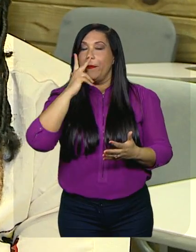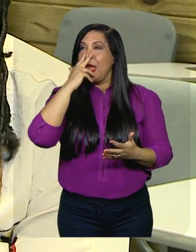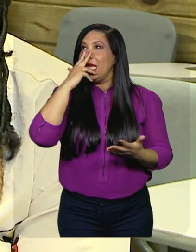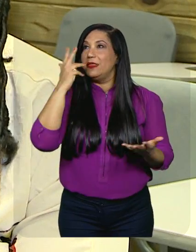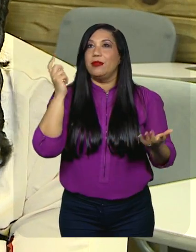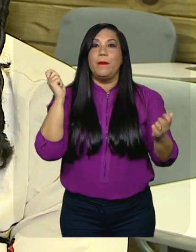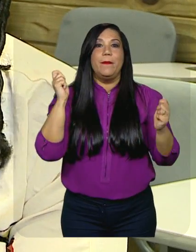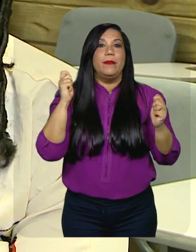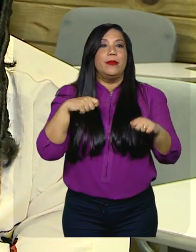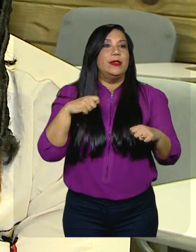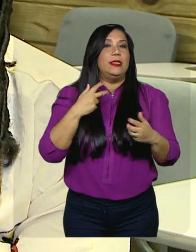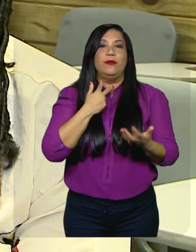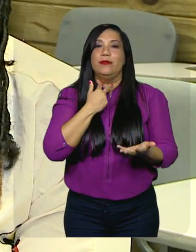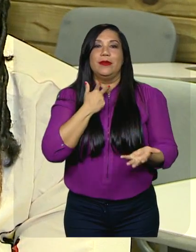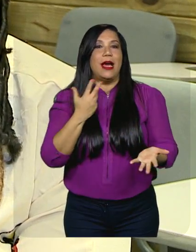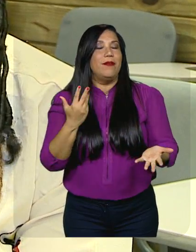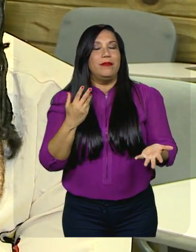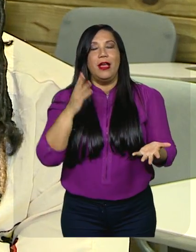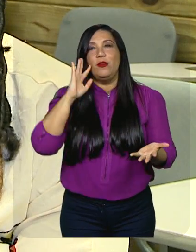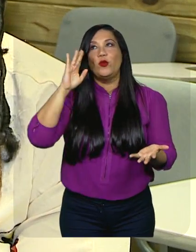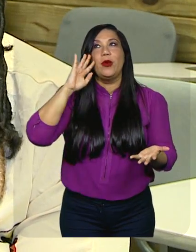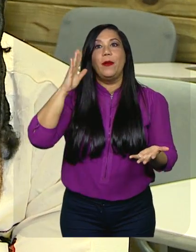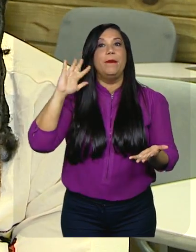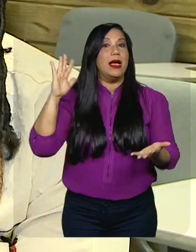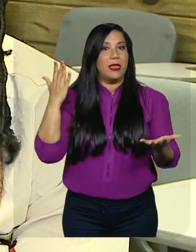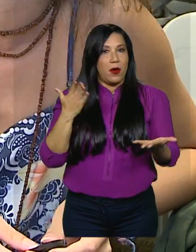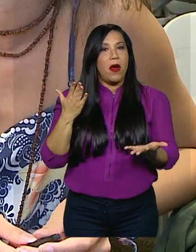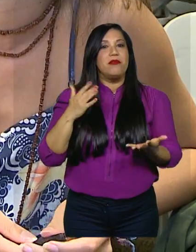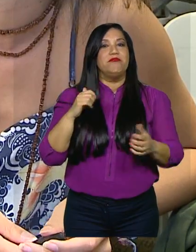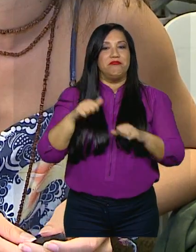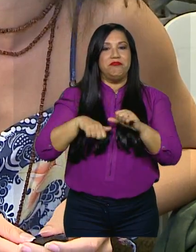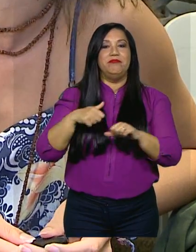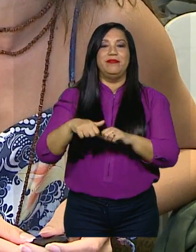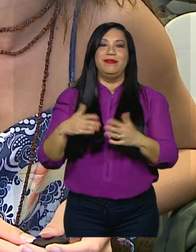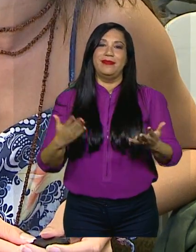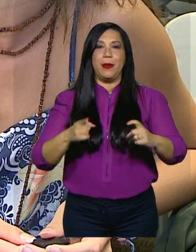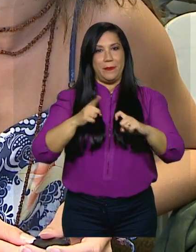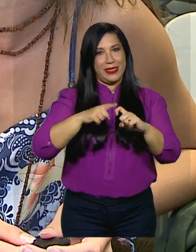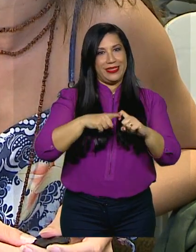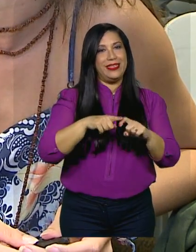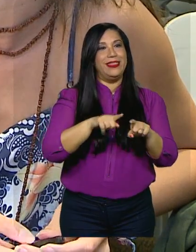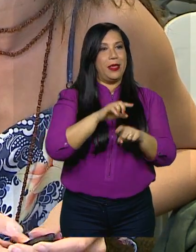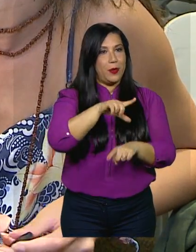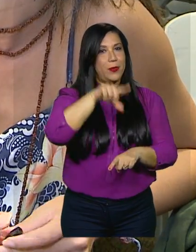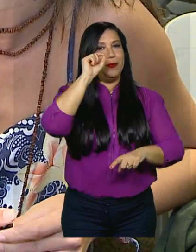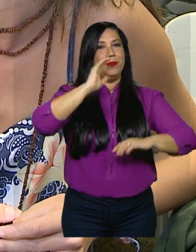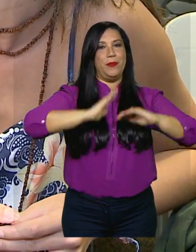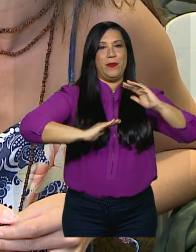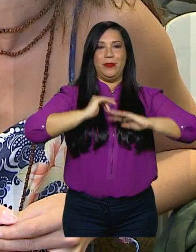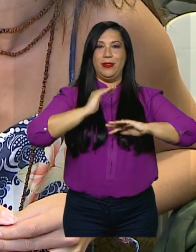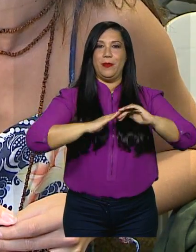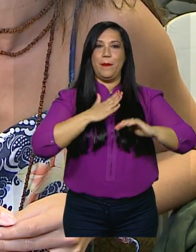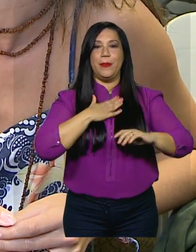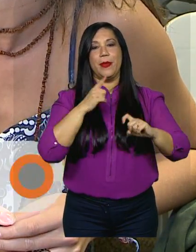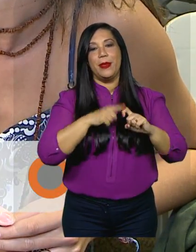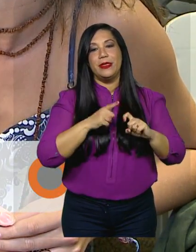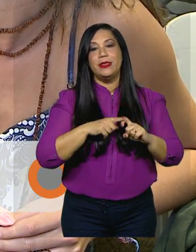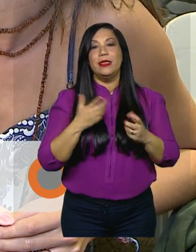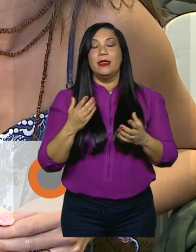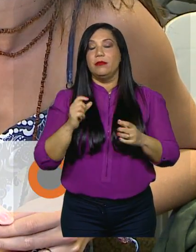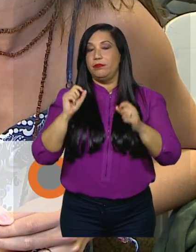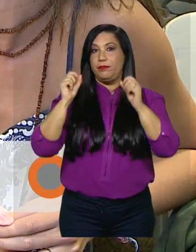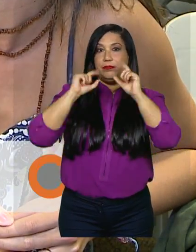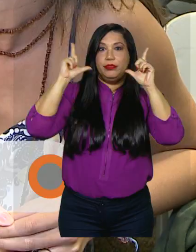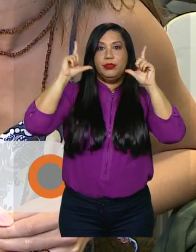era palpável para mim até pouco tempo atrás. Medicina, né, foi a profissão escolhida. E o start